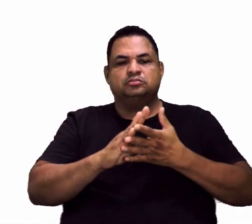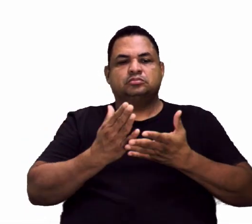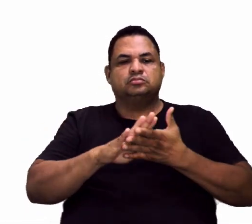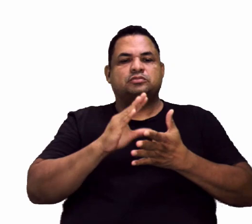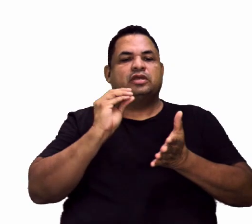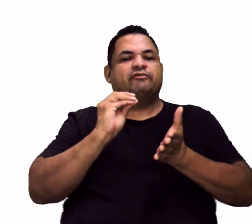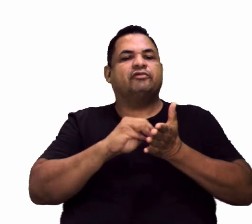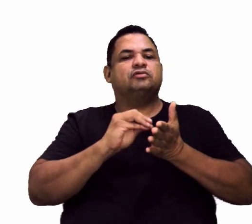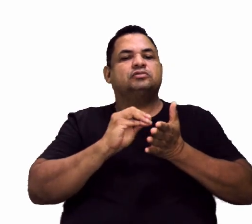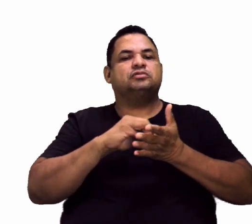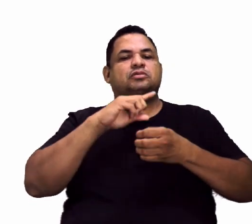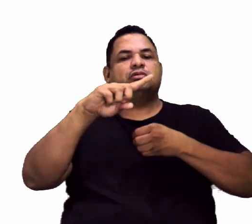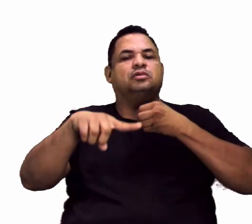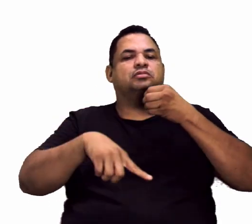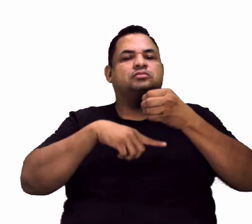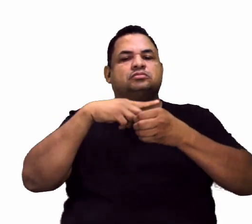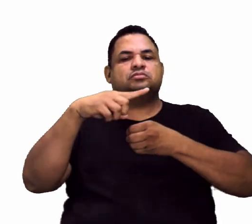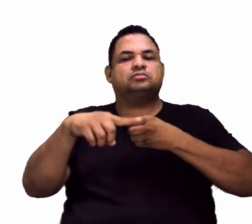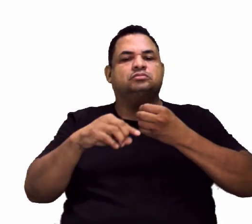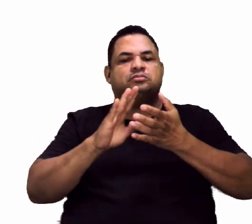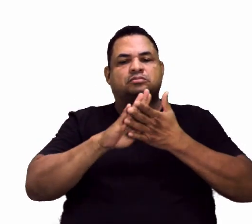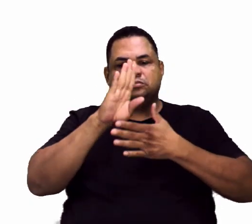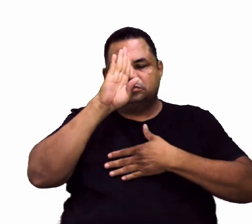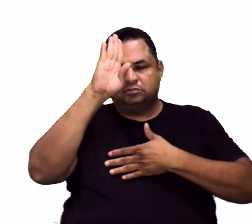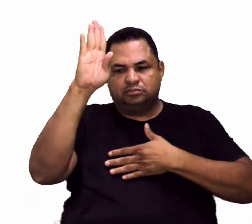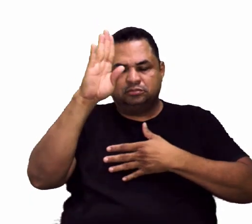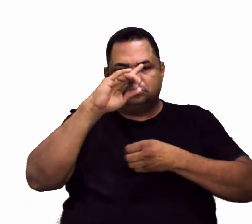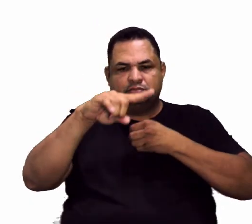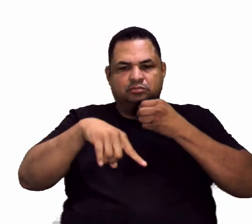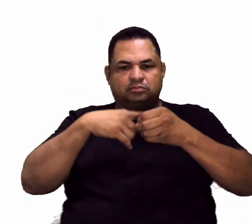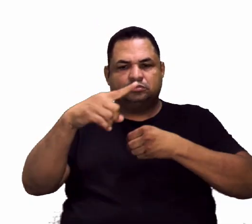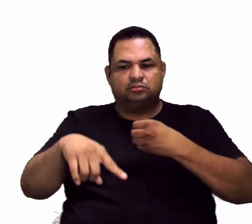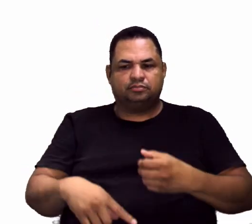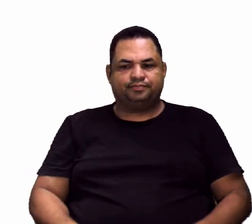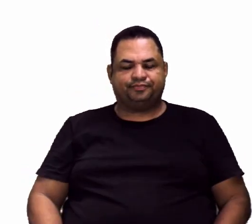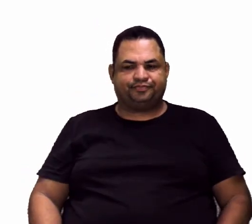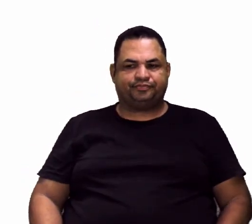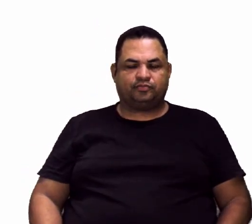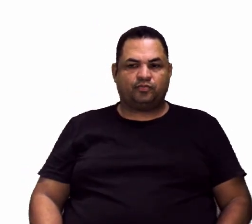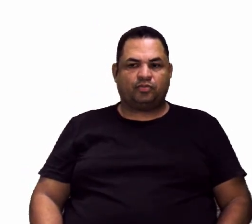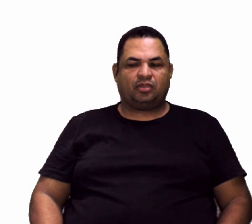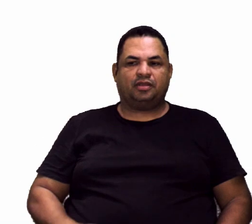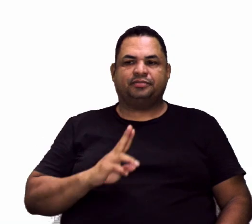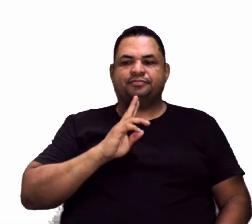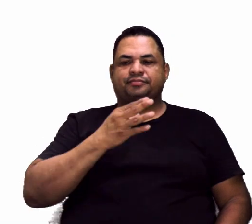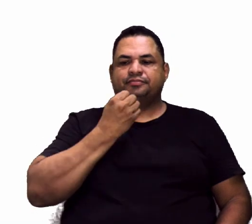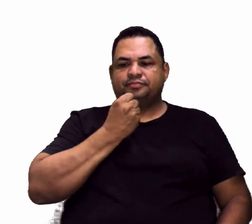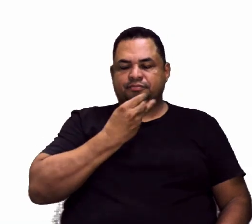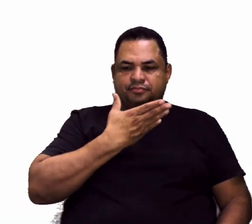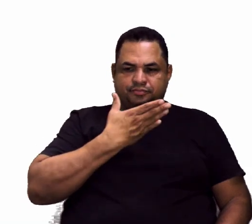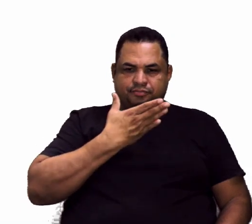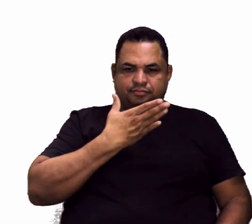estiverem completos do átomo no estado fundamental. Então, é sempre bom